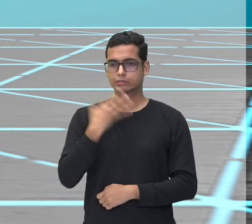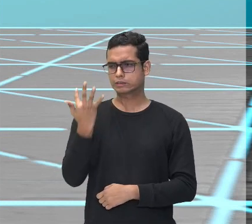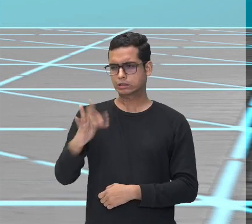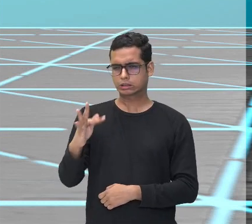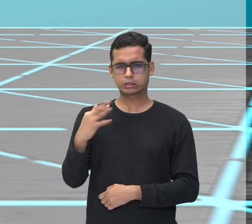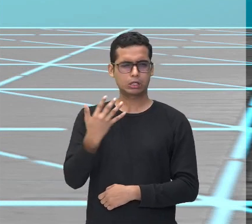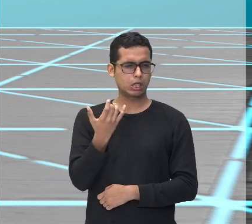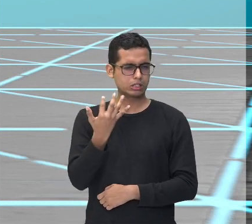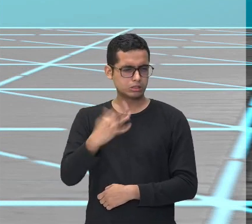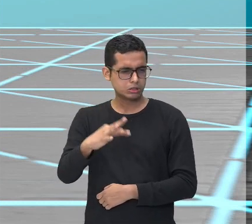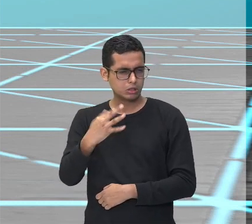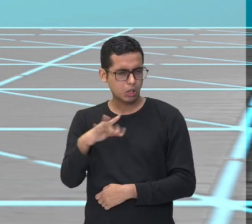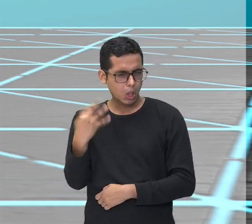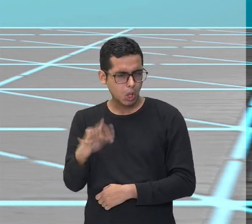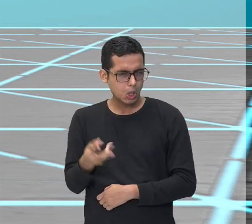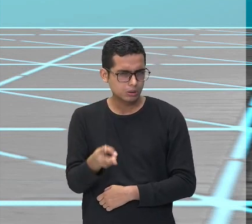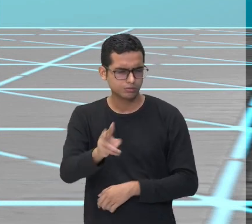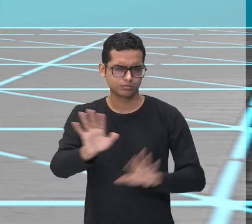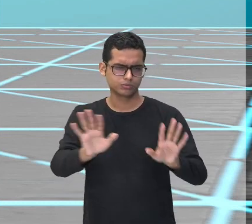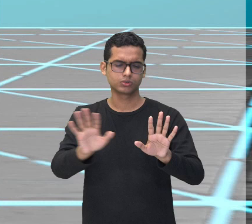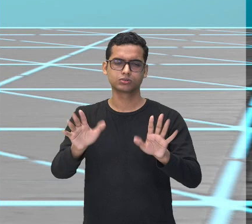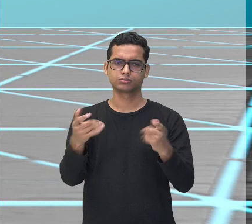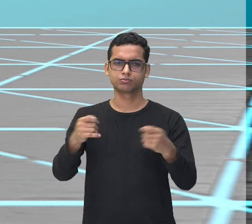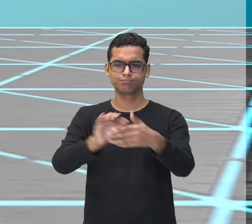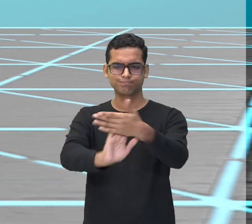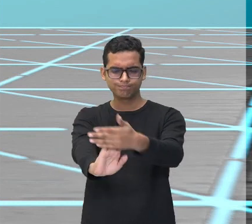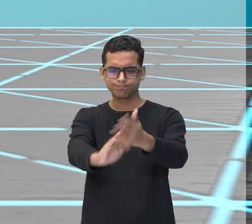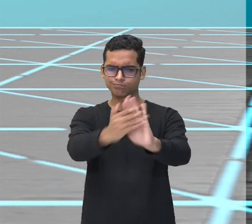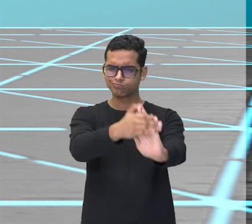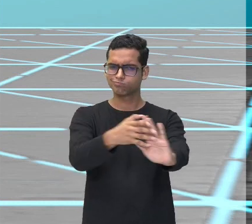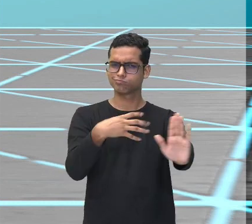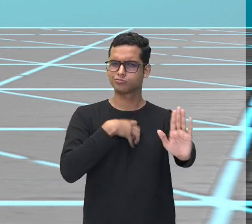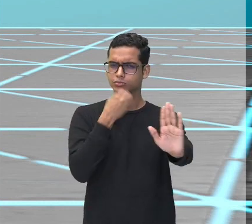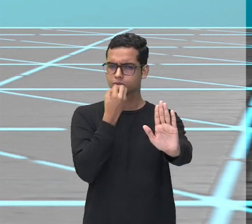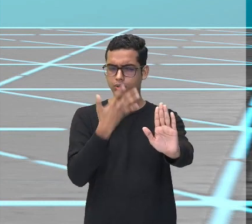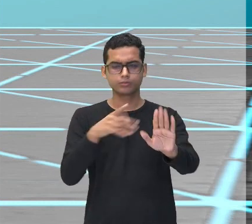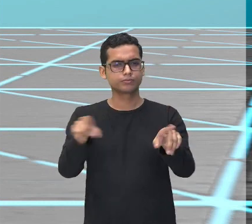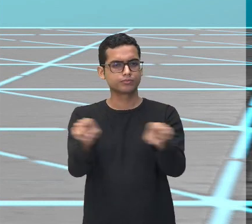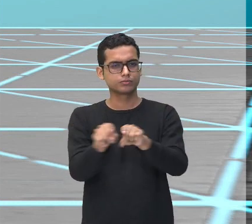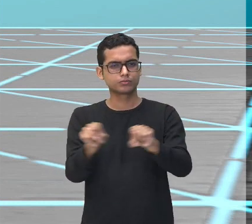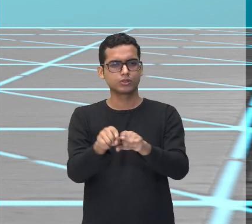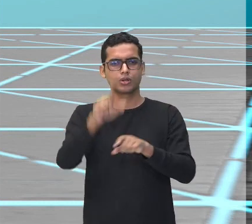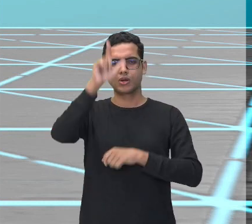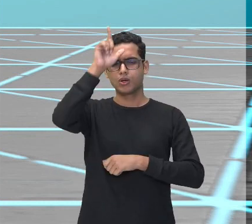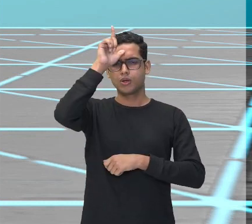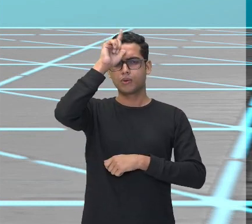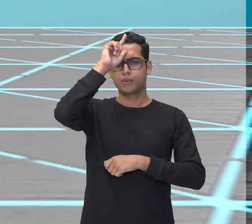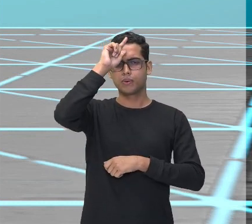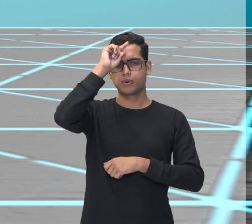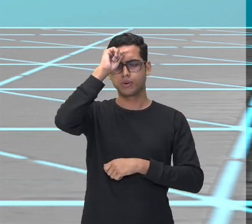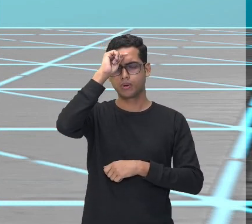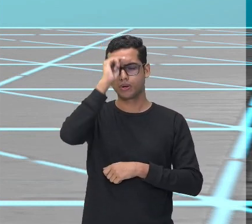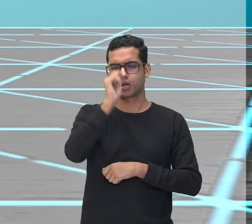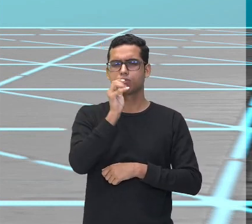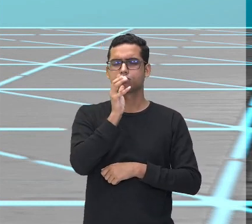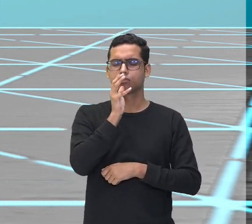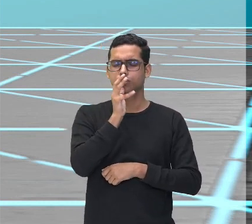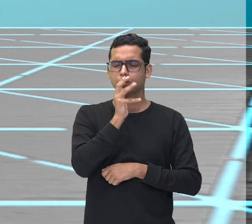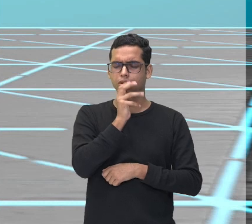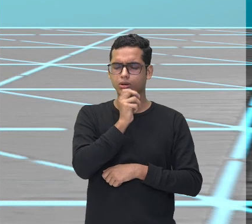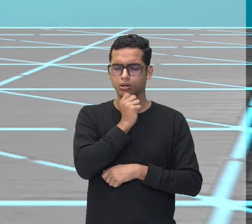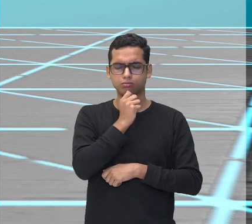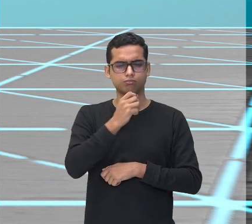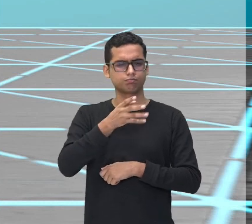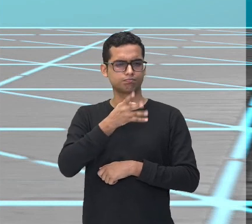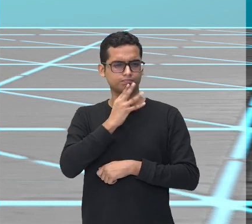é importante isso. Relaxar na hora de praticar esses exercícios de alongamento, né, alongar lentamente, conhecendo o seu